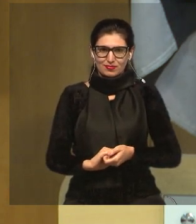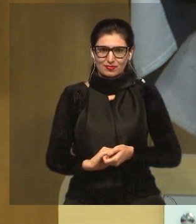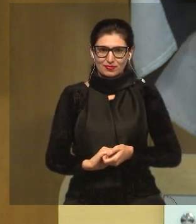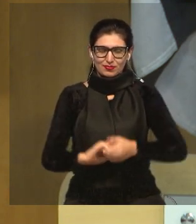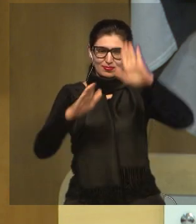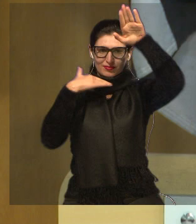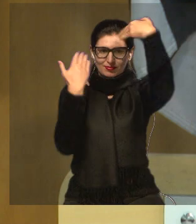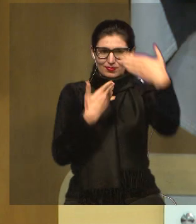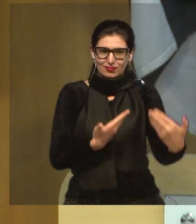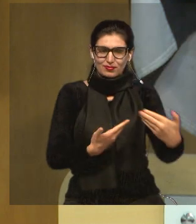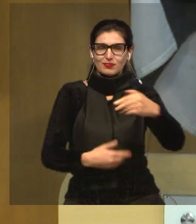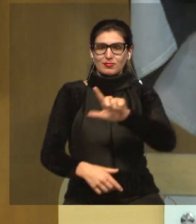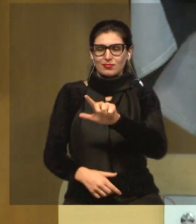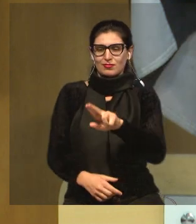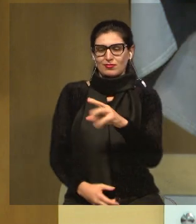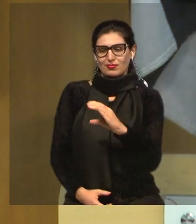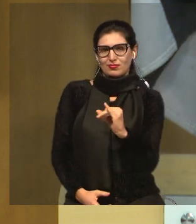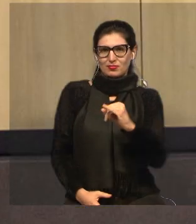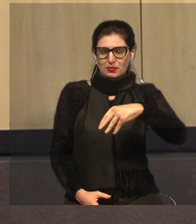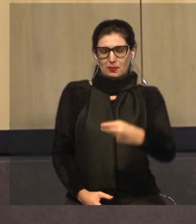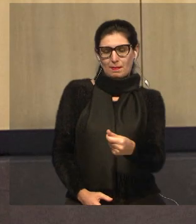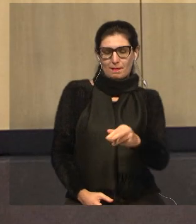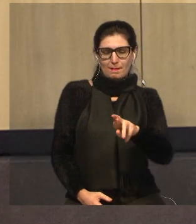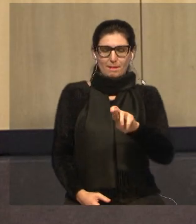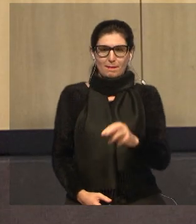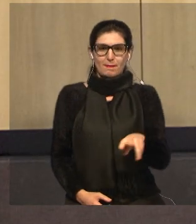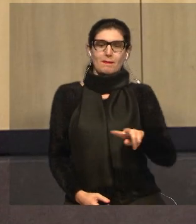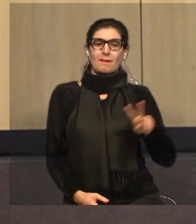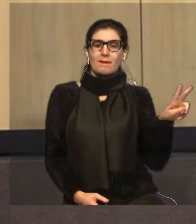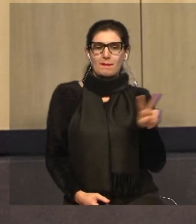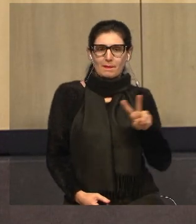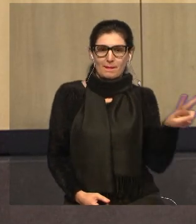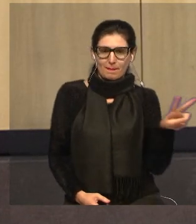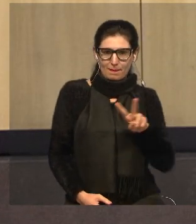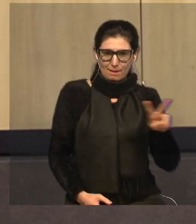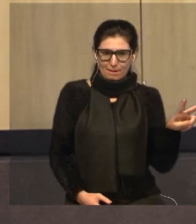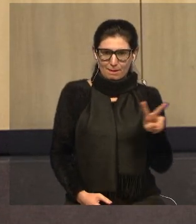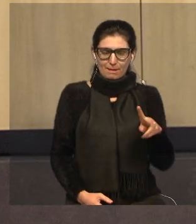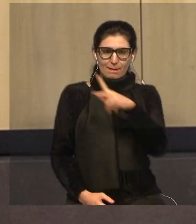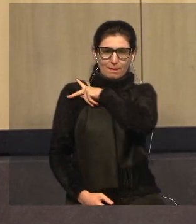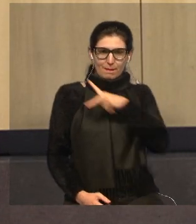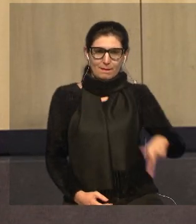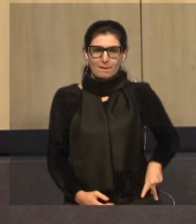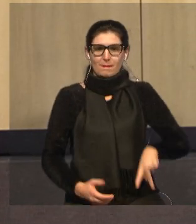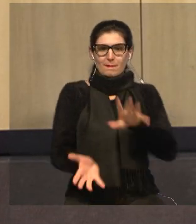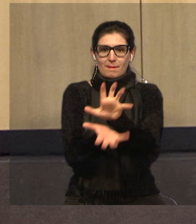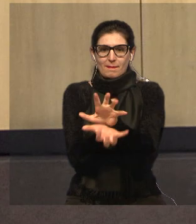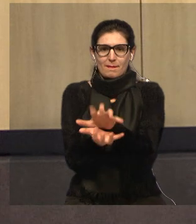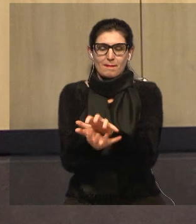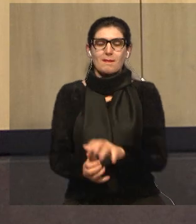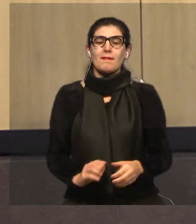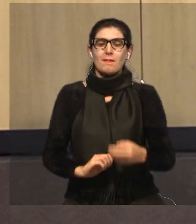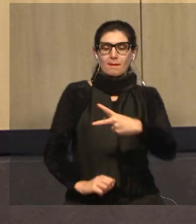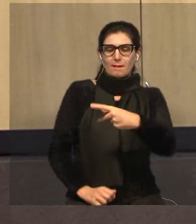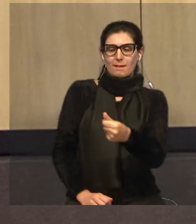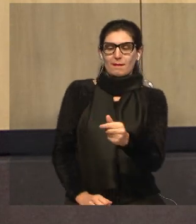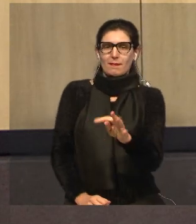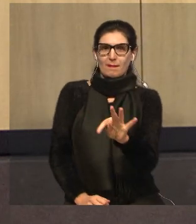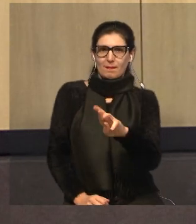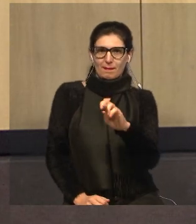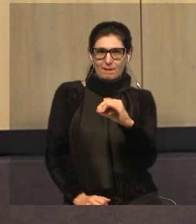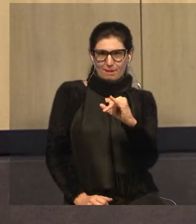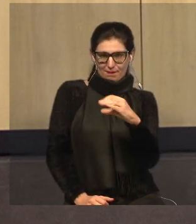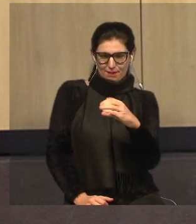A Lucimar Ponciano, excelentíssima vereadora, presidente da Câmara Municipal de Jacareí. Senhora Patrícia